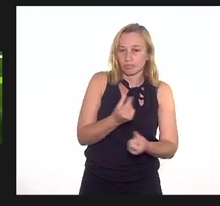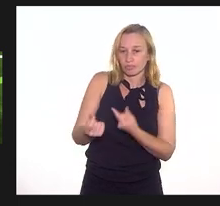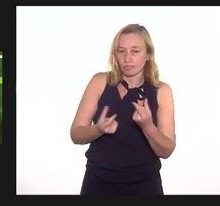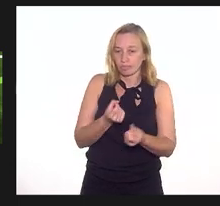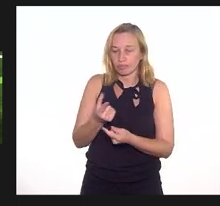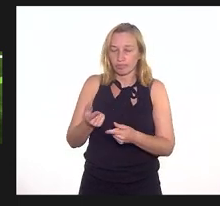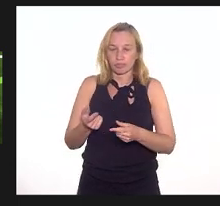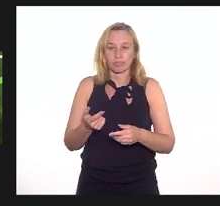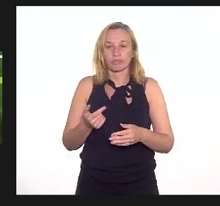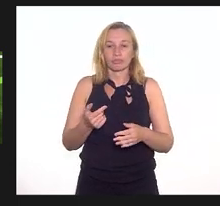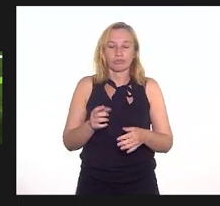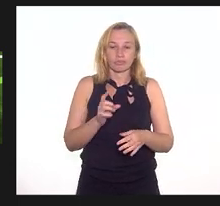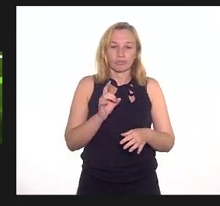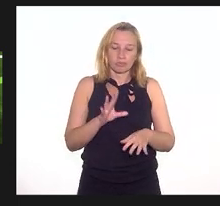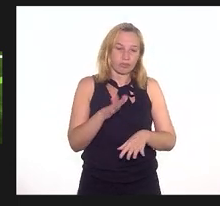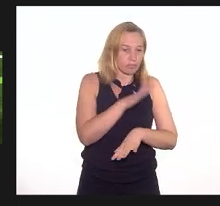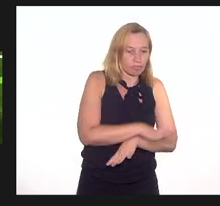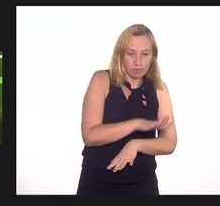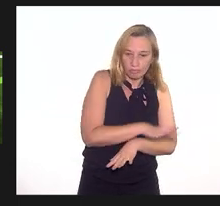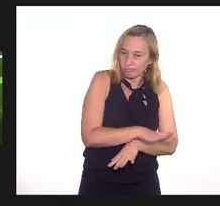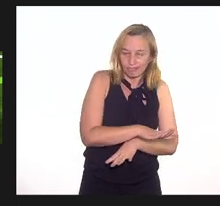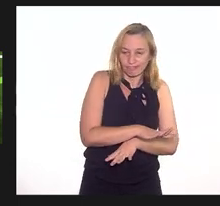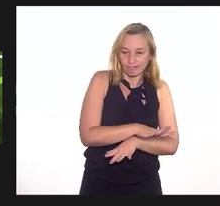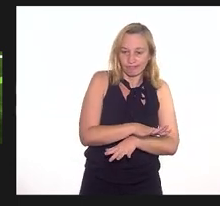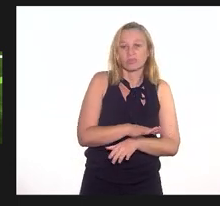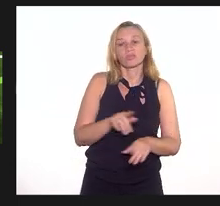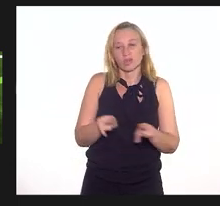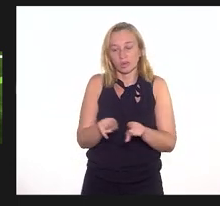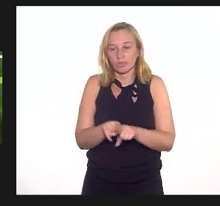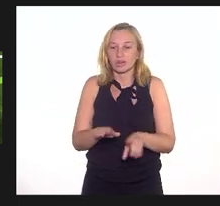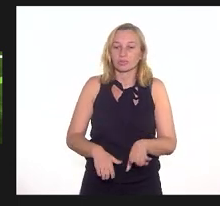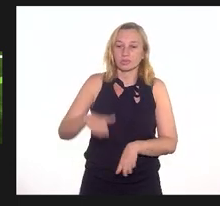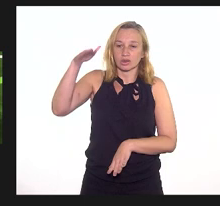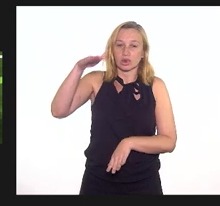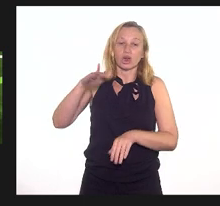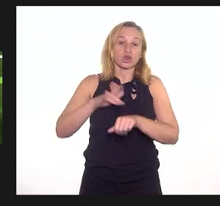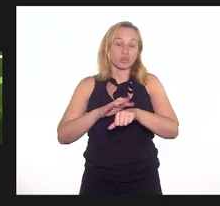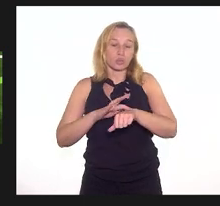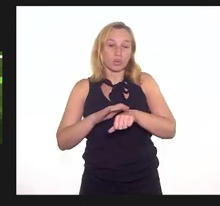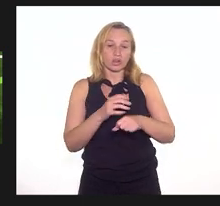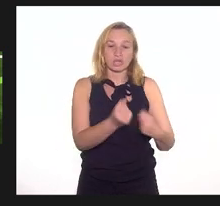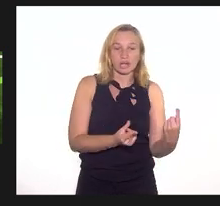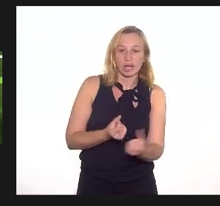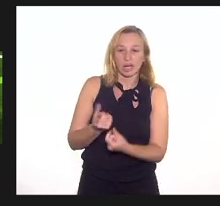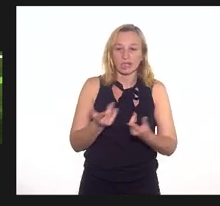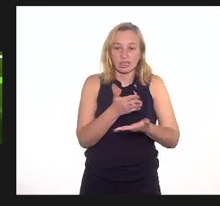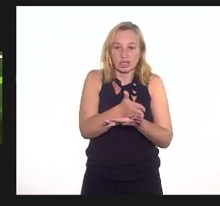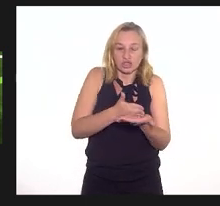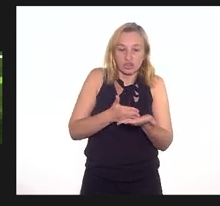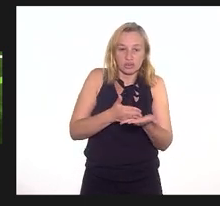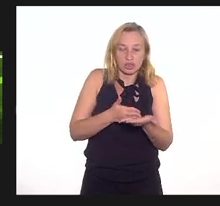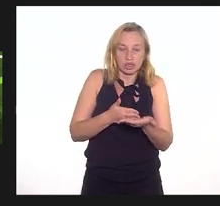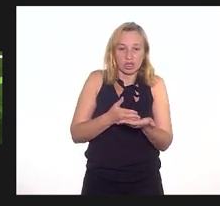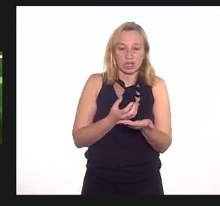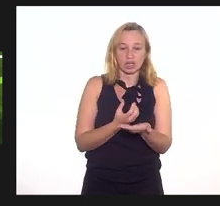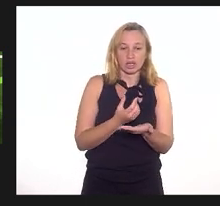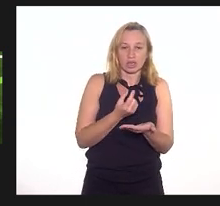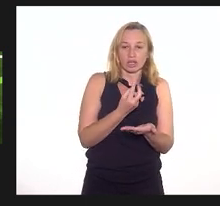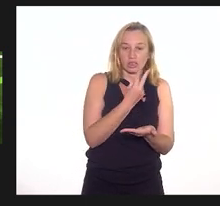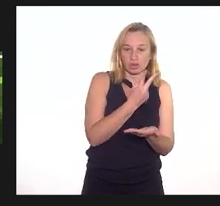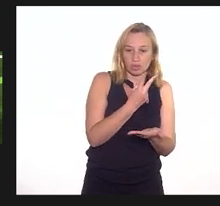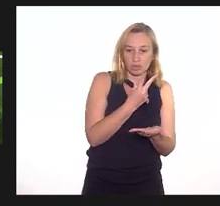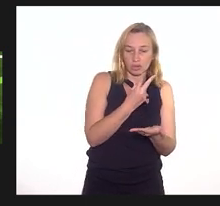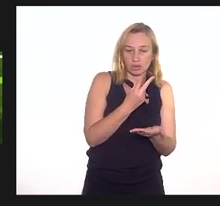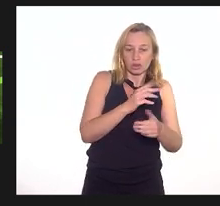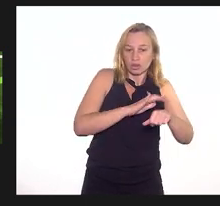conta de todas as doenças raras. As doenças raras, para quem não conhece, é dividida essencialmente em dois eixos, que são os eixos